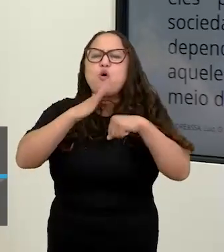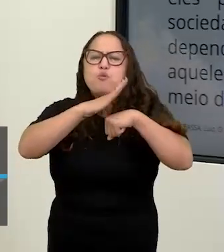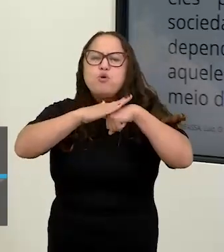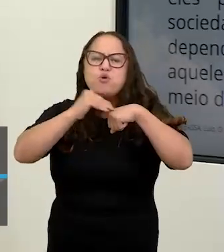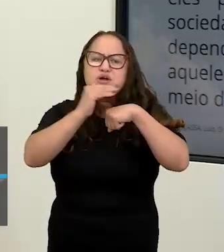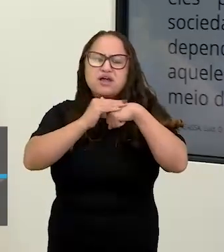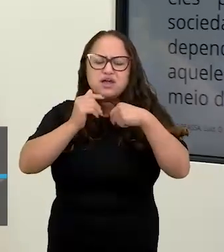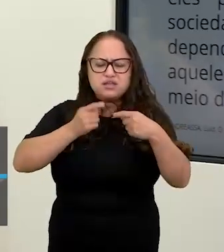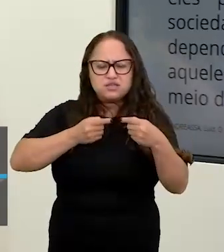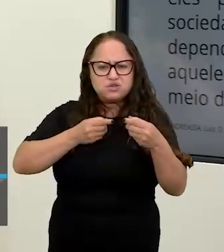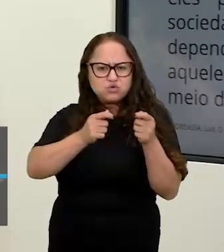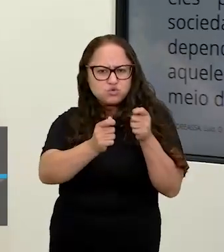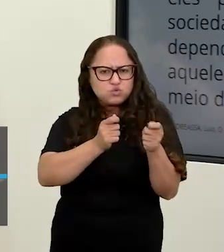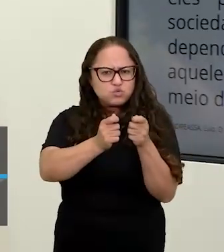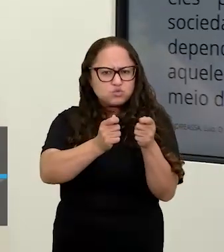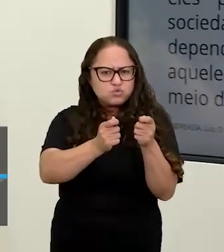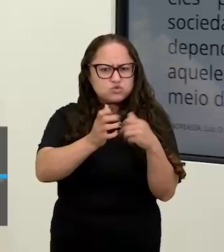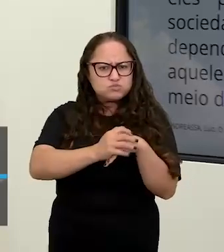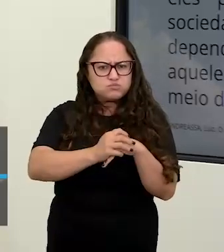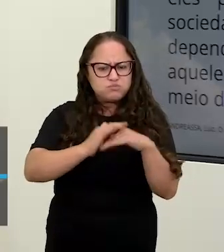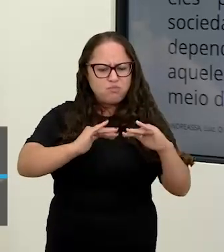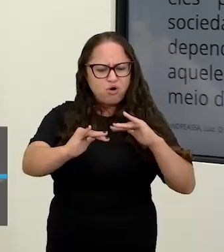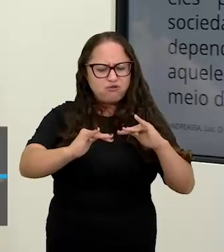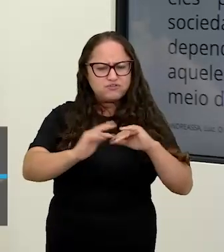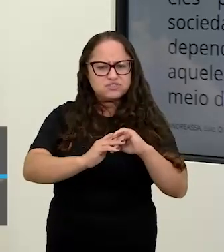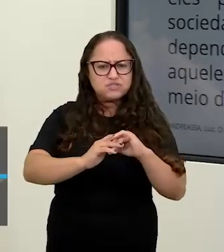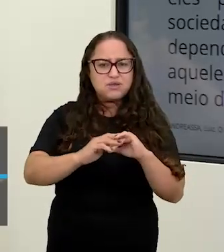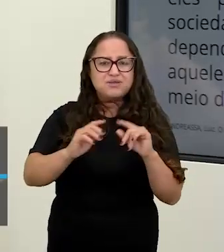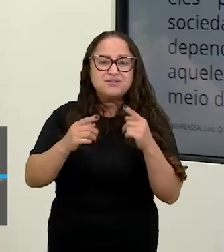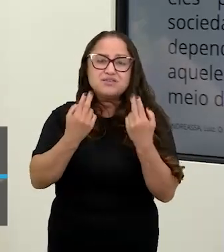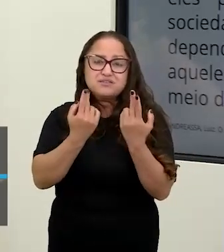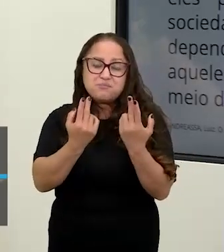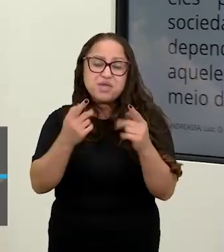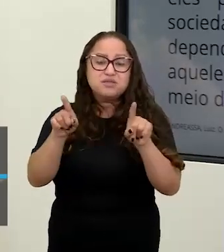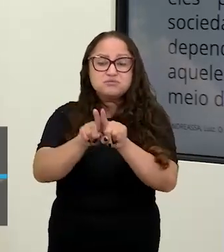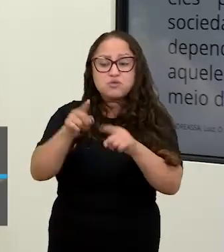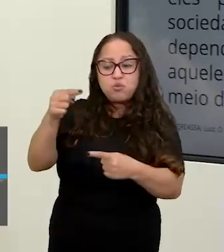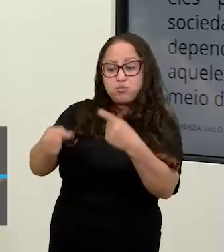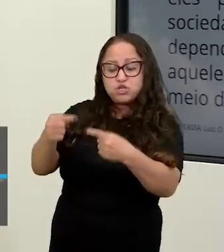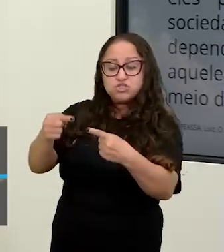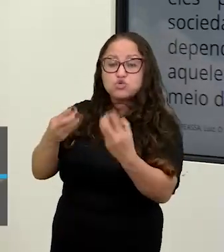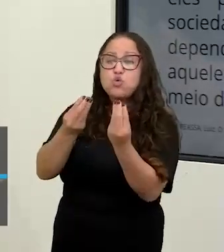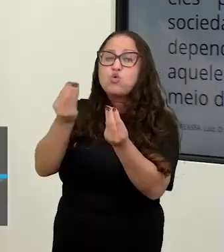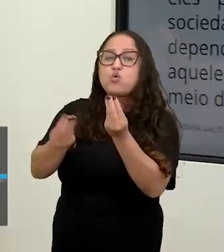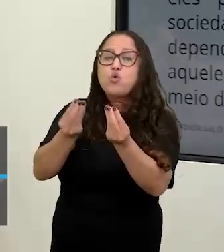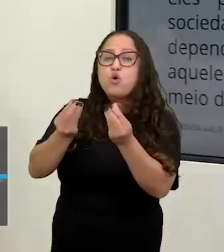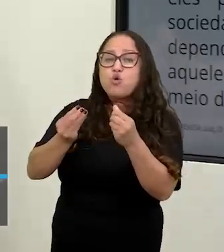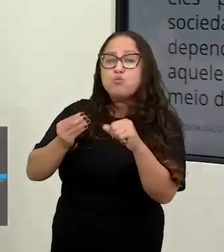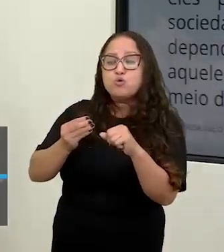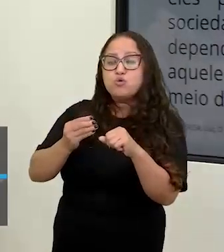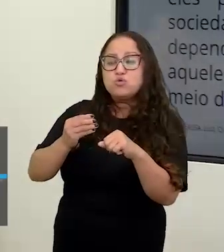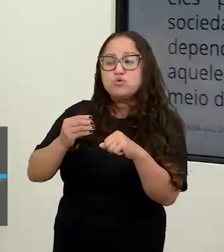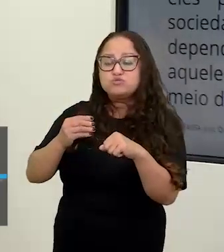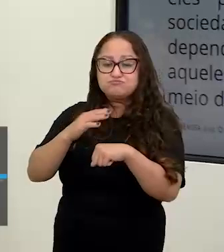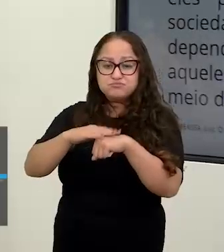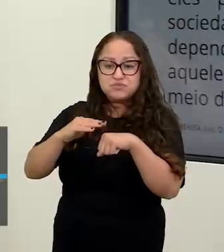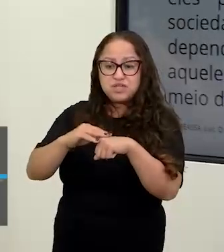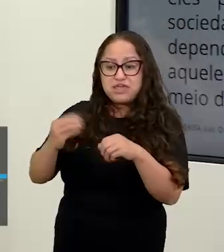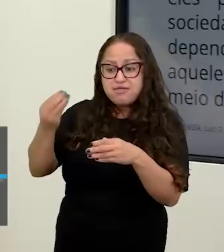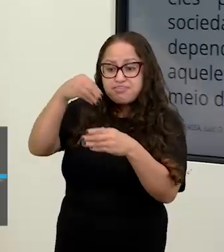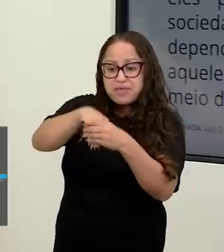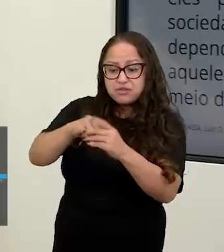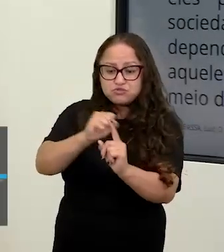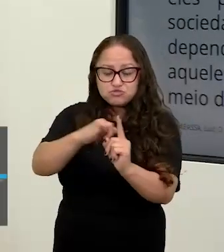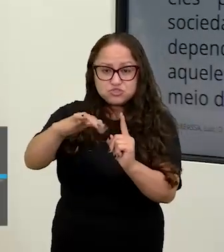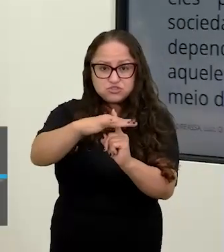os afetos políticos, portanto, porque se a gente vive em sociedade, a gente vive numa sociedade, a gente vive dentro e fazendo